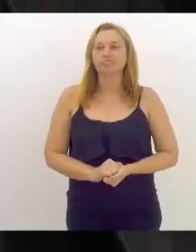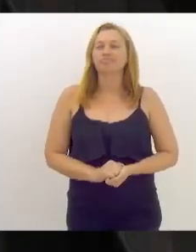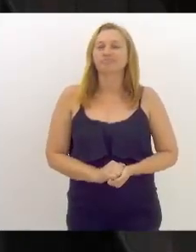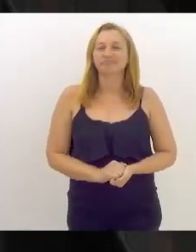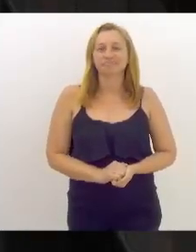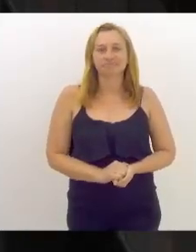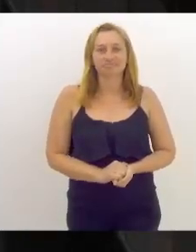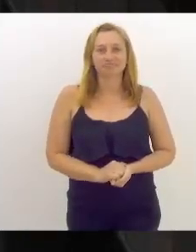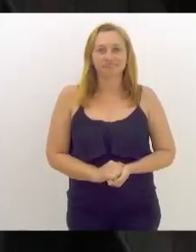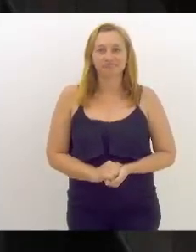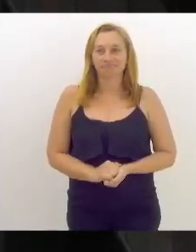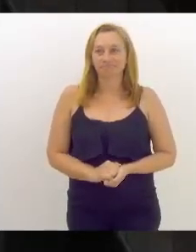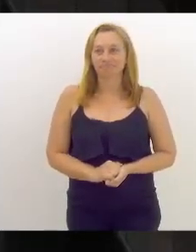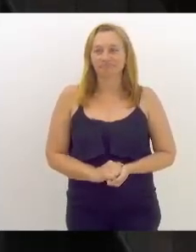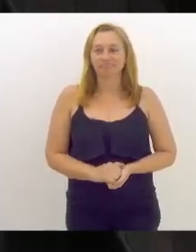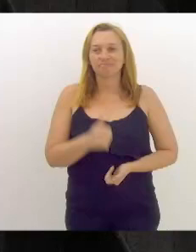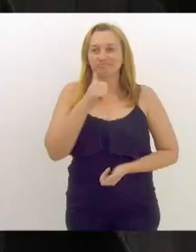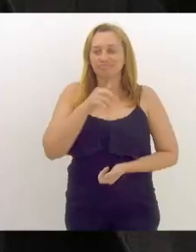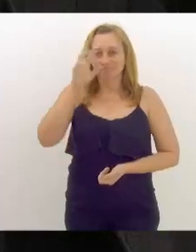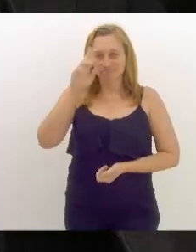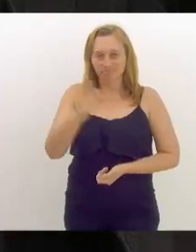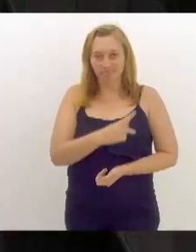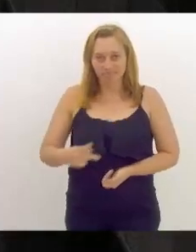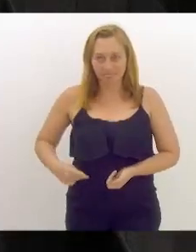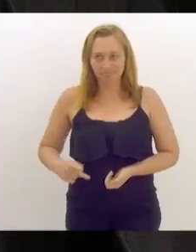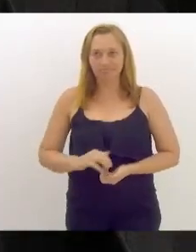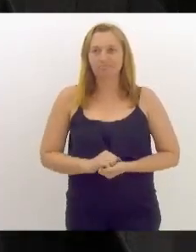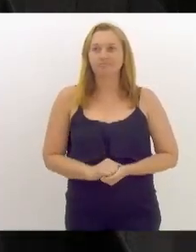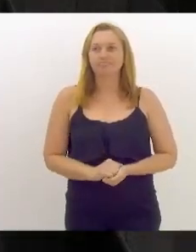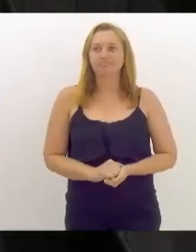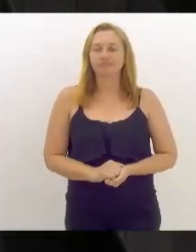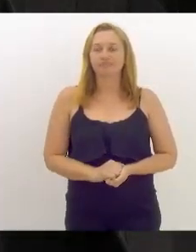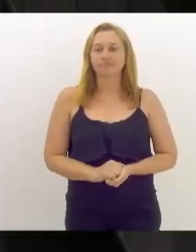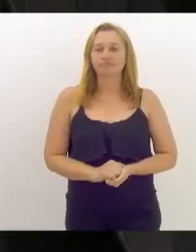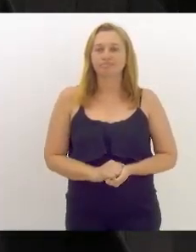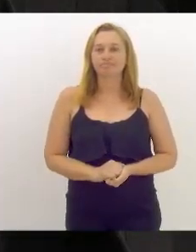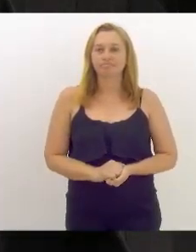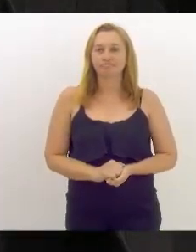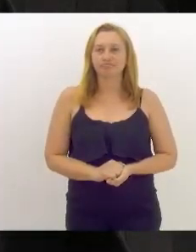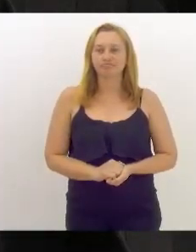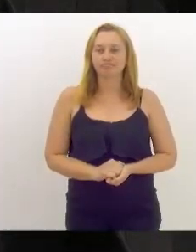auditivos. Senhora presidente, é tempo